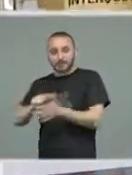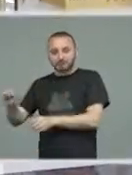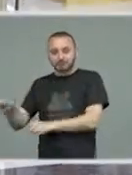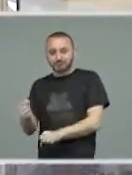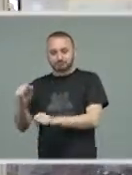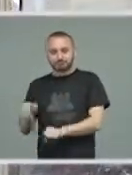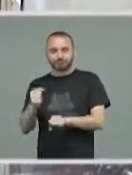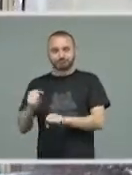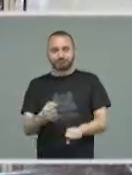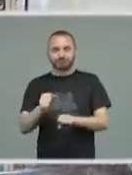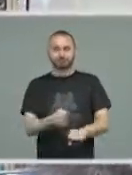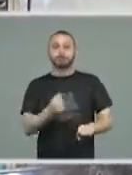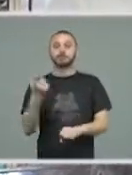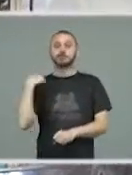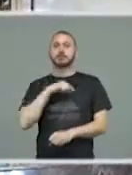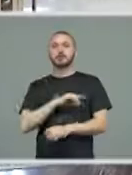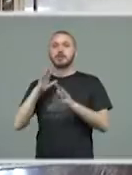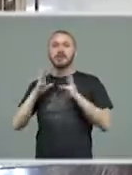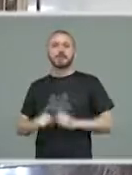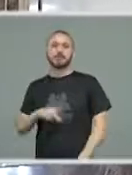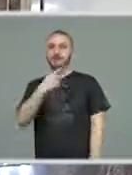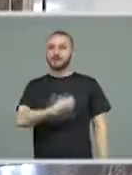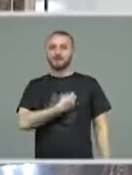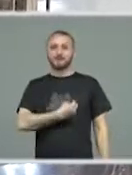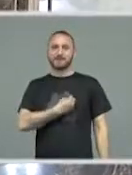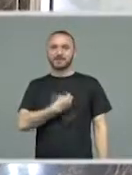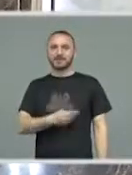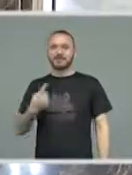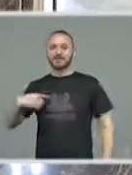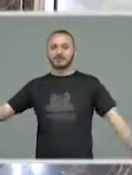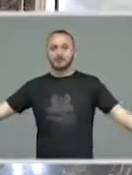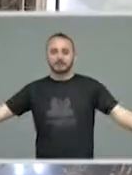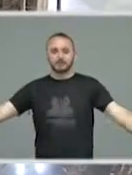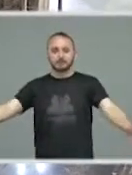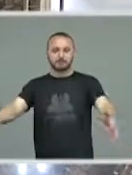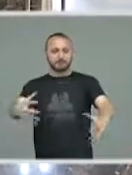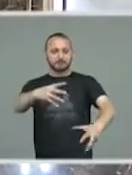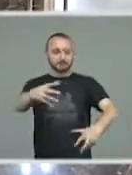os ministros não se cansam, a equipe não se cansa, nós iremos recolher tudo, colocar num